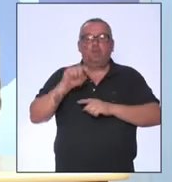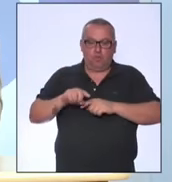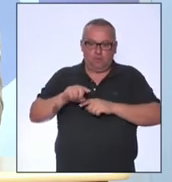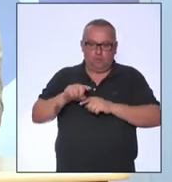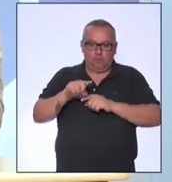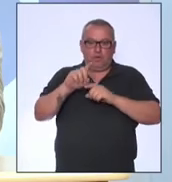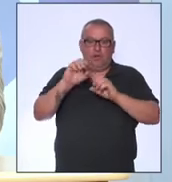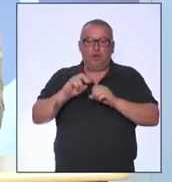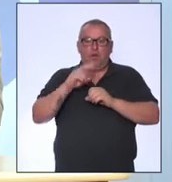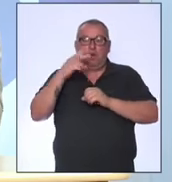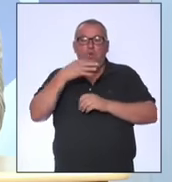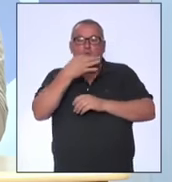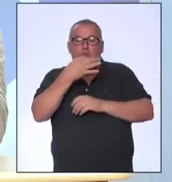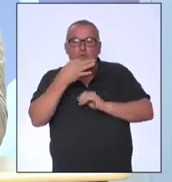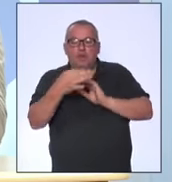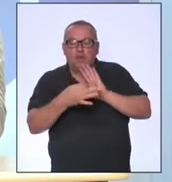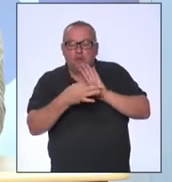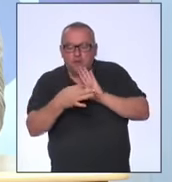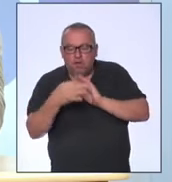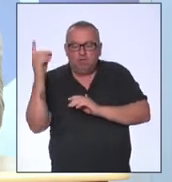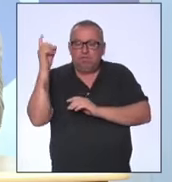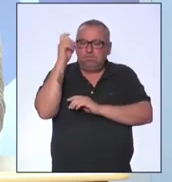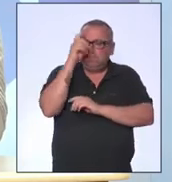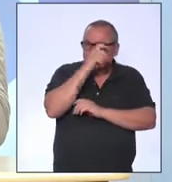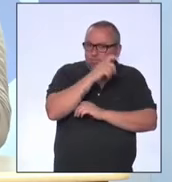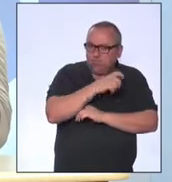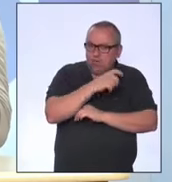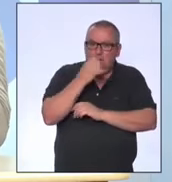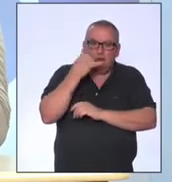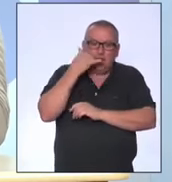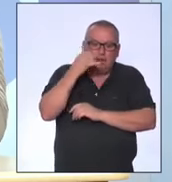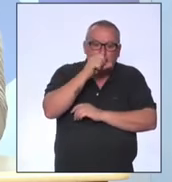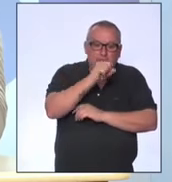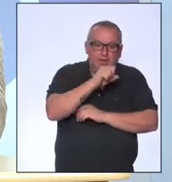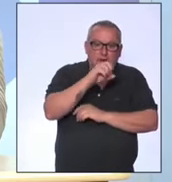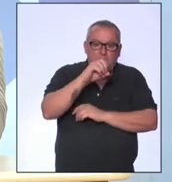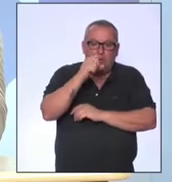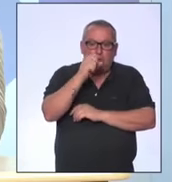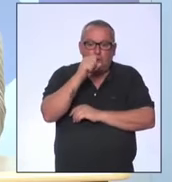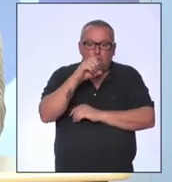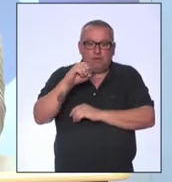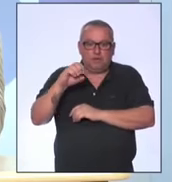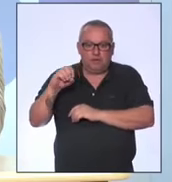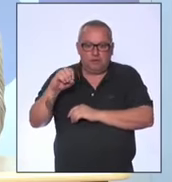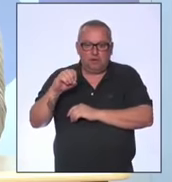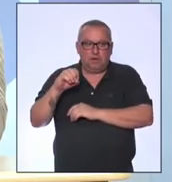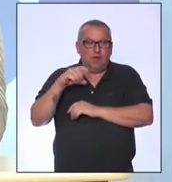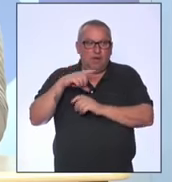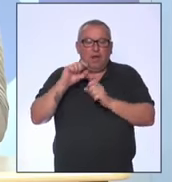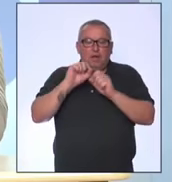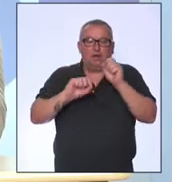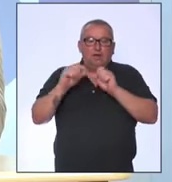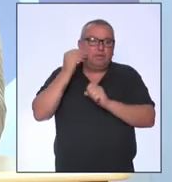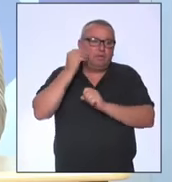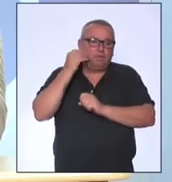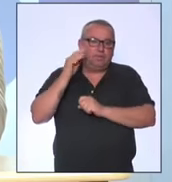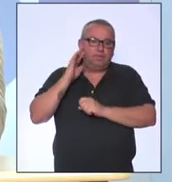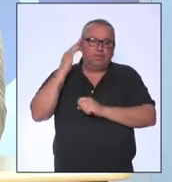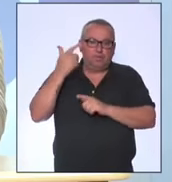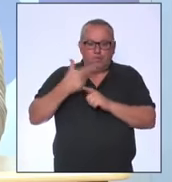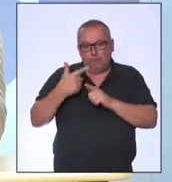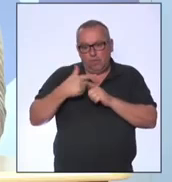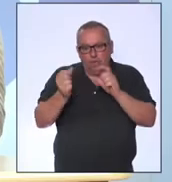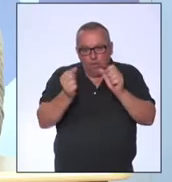dúvida, sugestão, dificuldade, ligaram no 0800, que daí eles tentarão resolver o problema